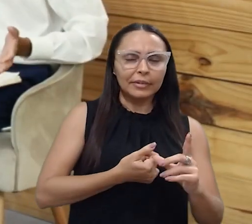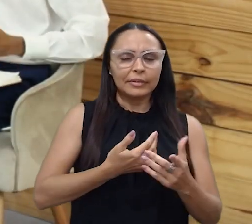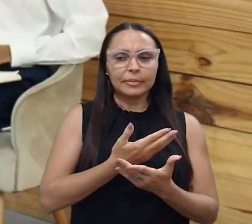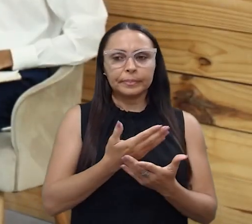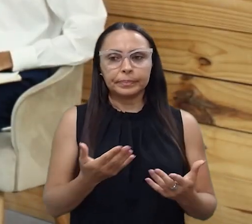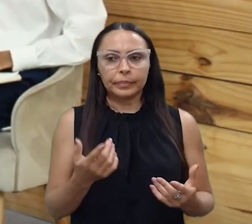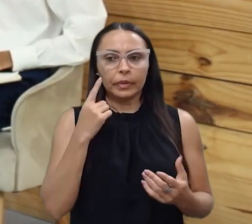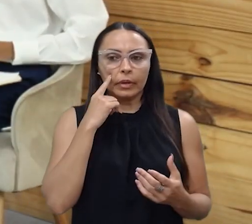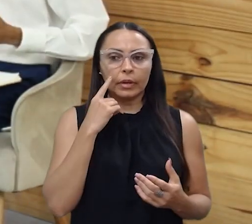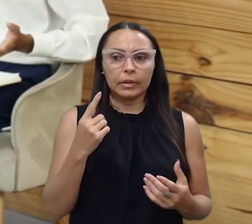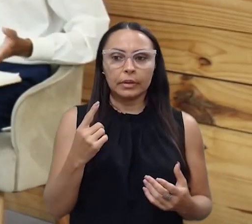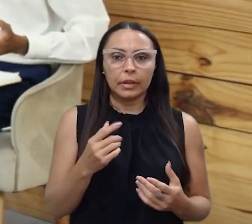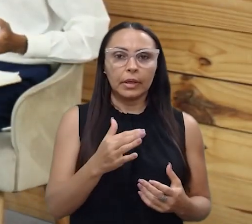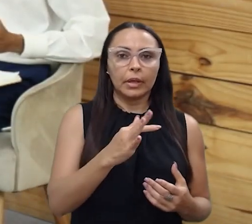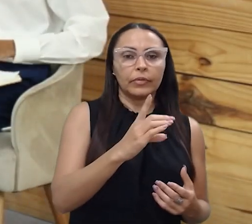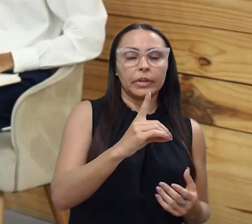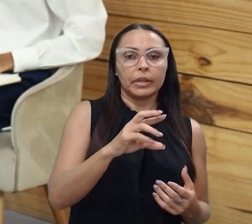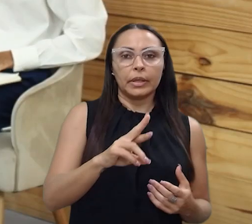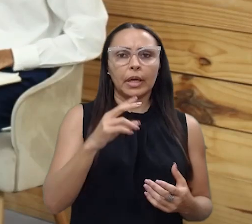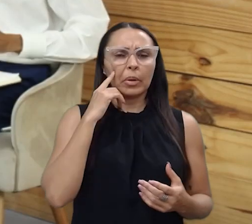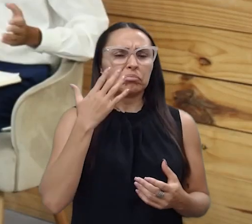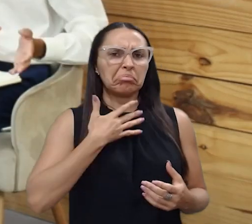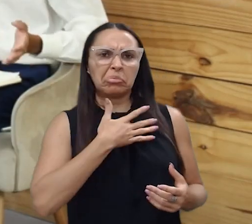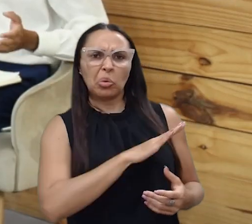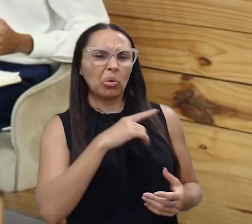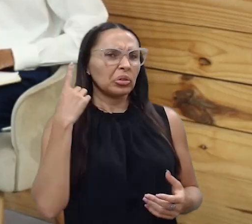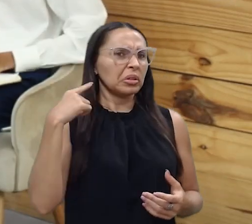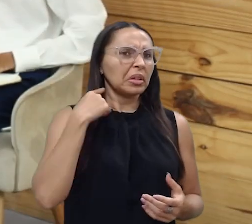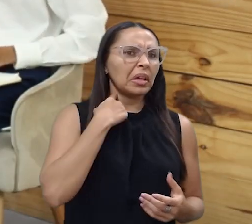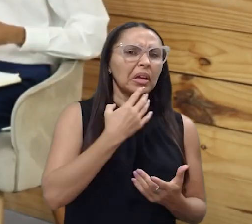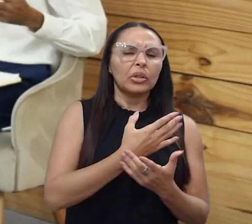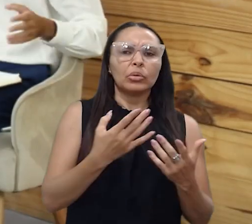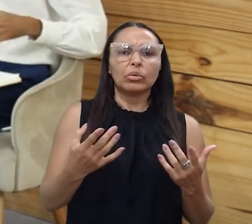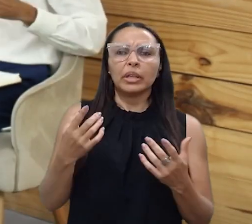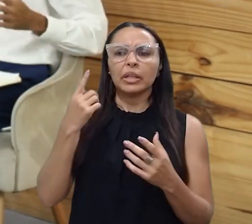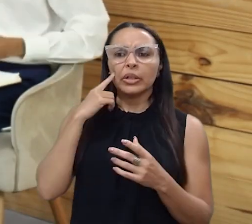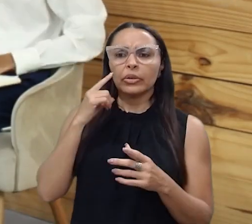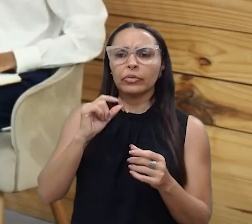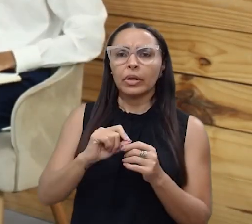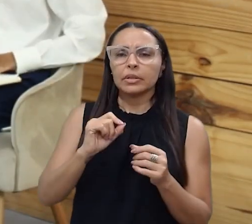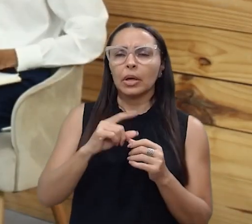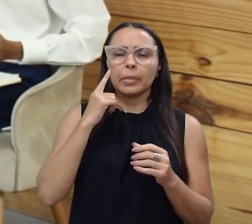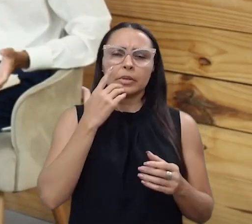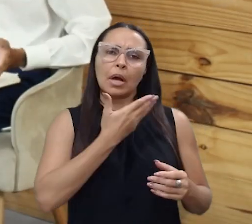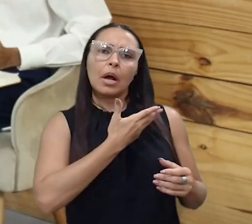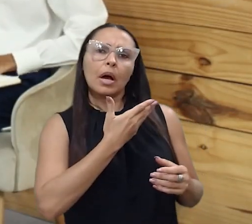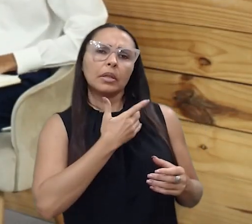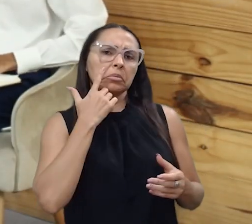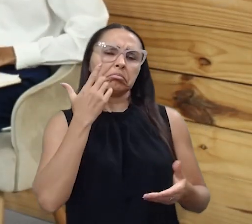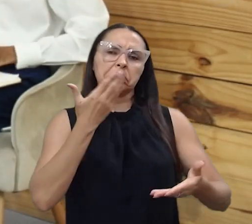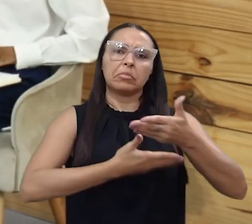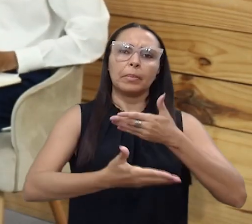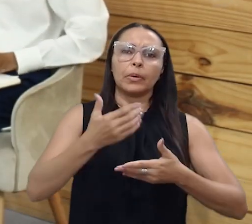e na FDR, embora ele não goste do curso de Direito, ele procura, faz muitas amizades, e os colegas mostram a